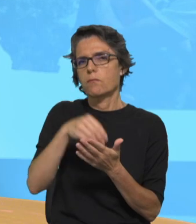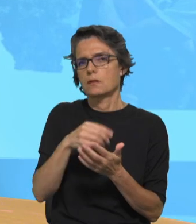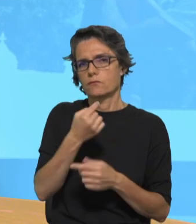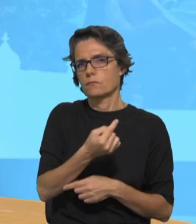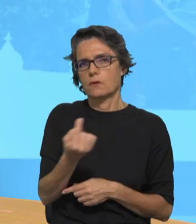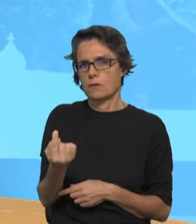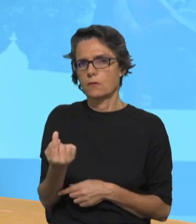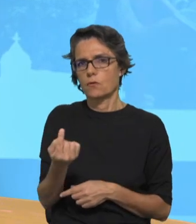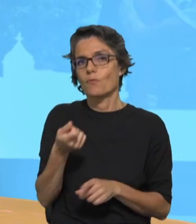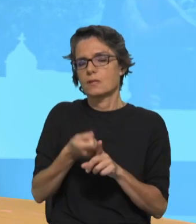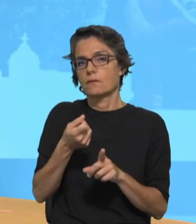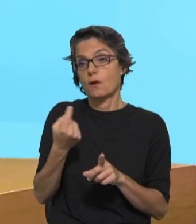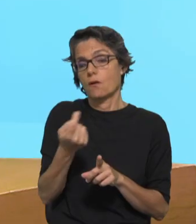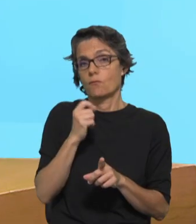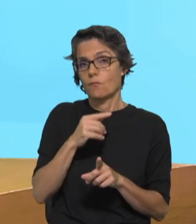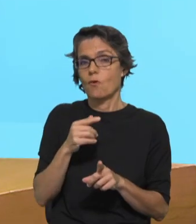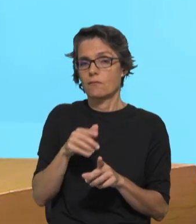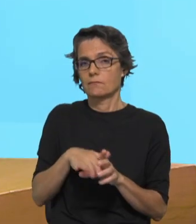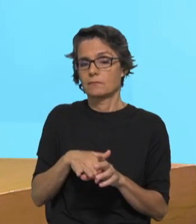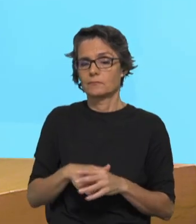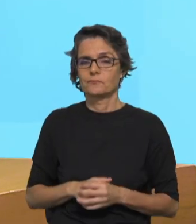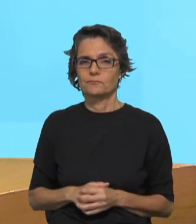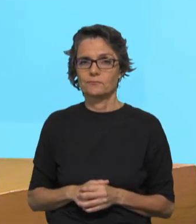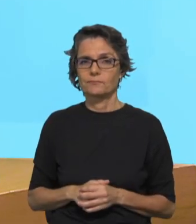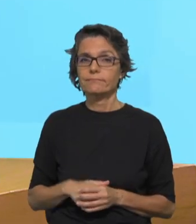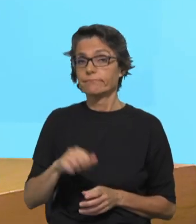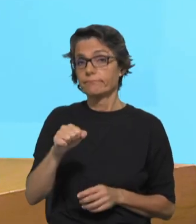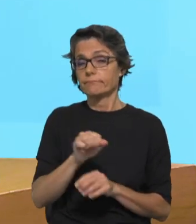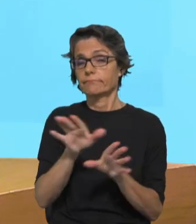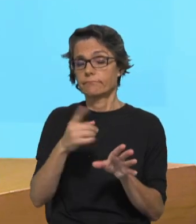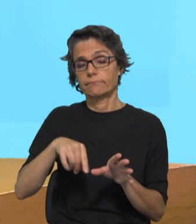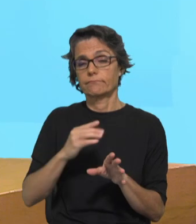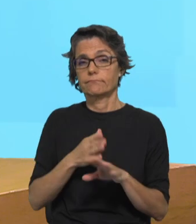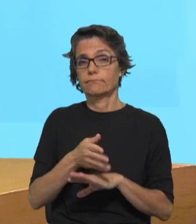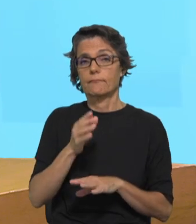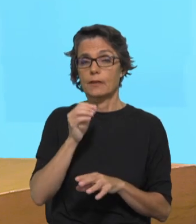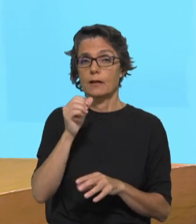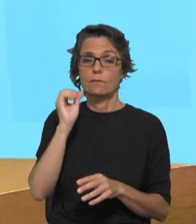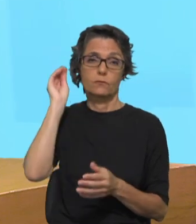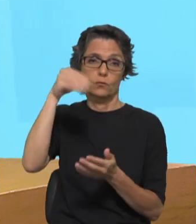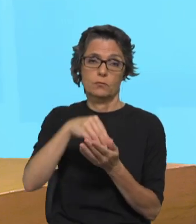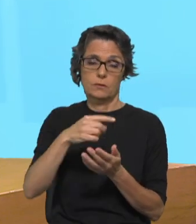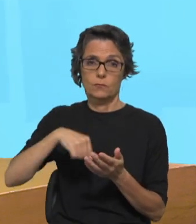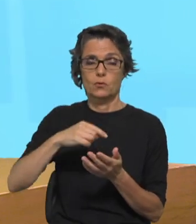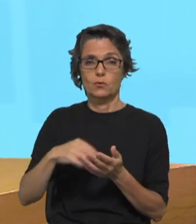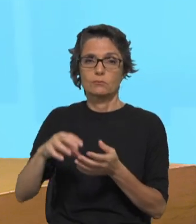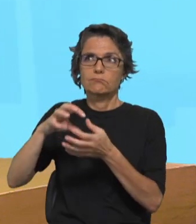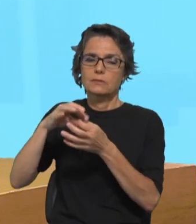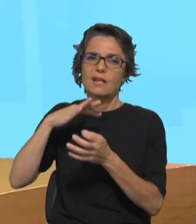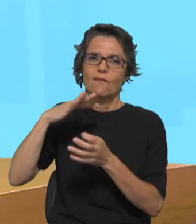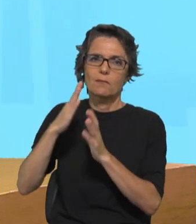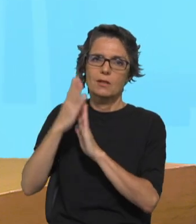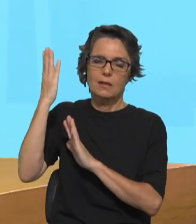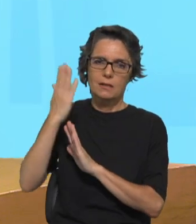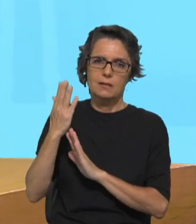está desafiado. Não é? Isso é evidente, pois nós, pelo batismo, somos constituídos membros de Cristo, sacerdote, profeta e